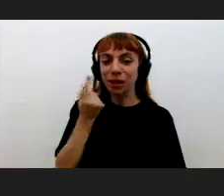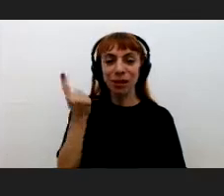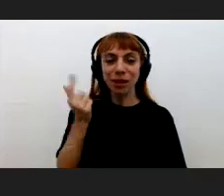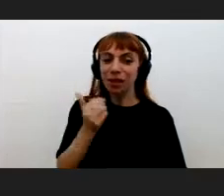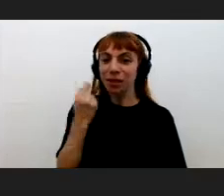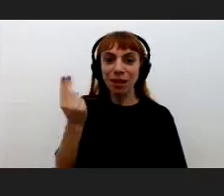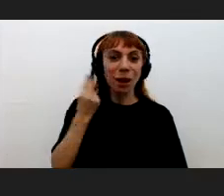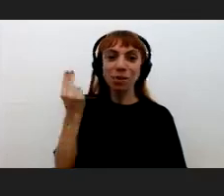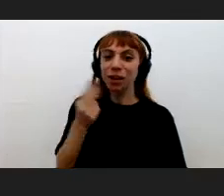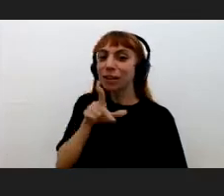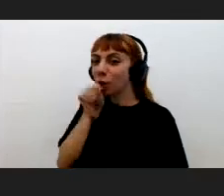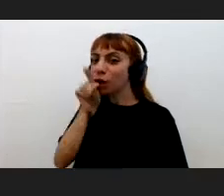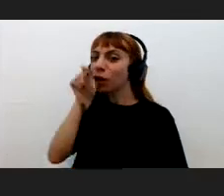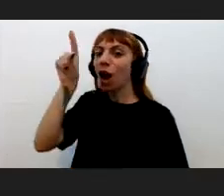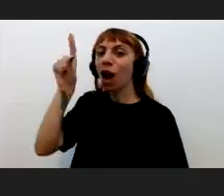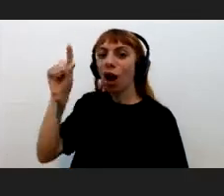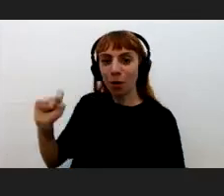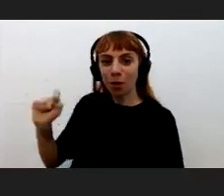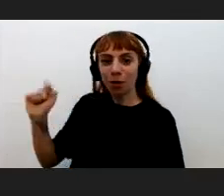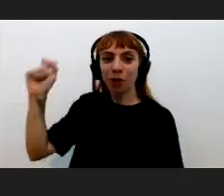Para pensar, né?